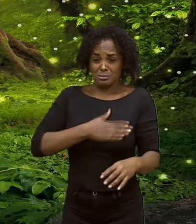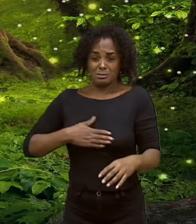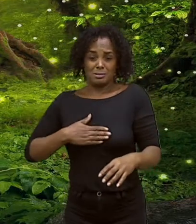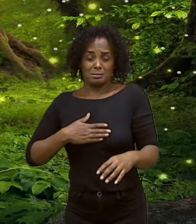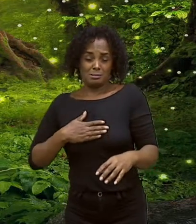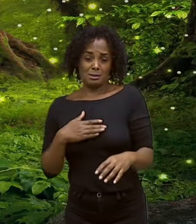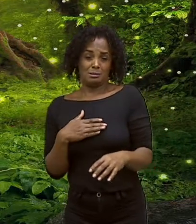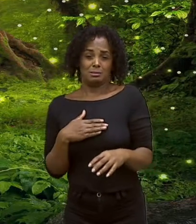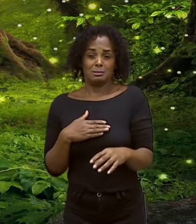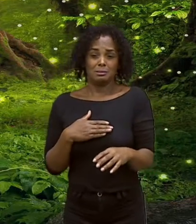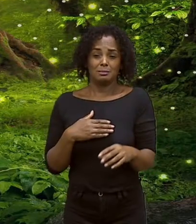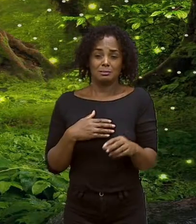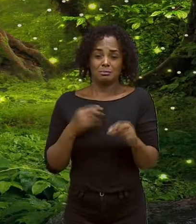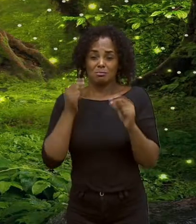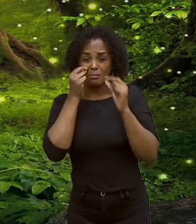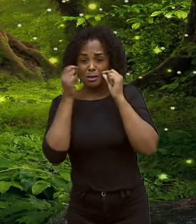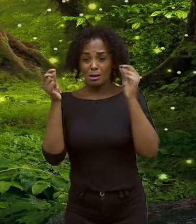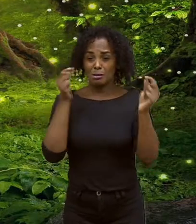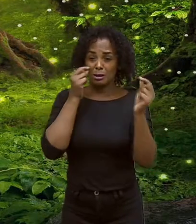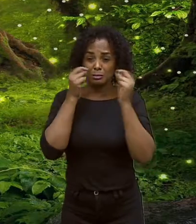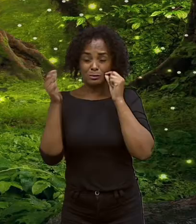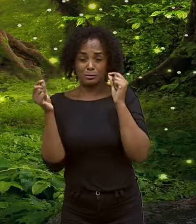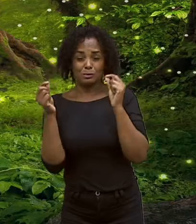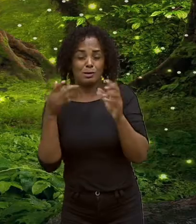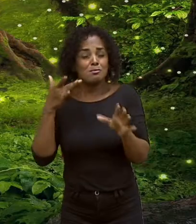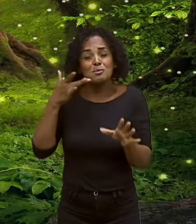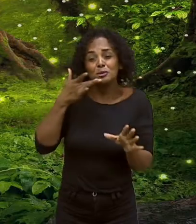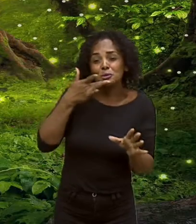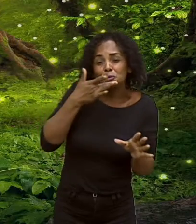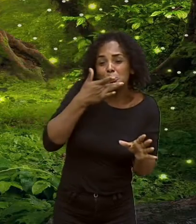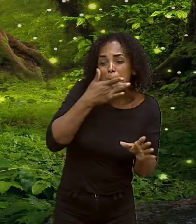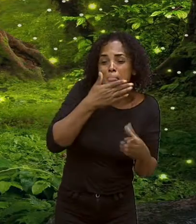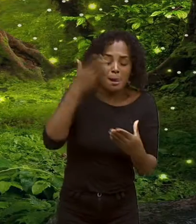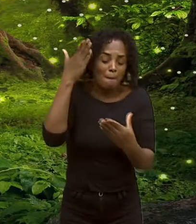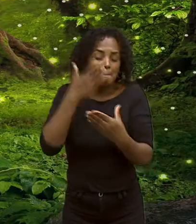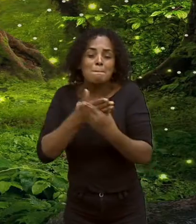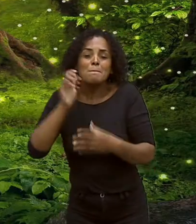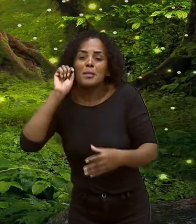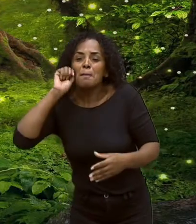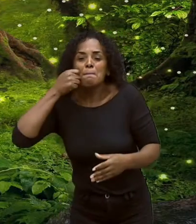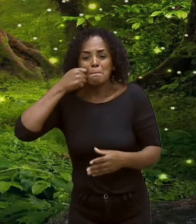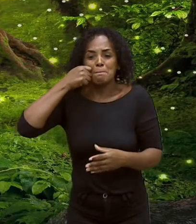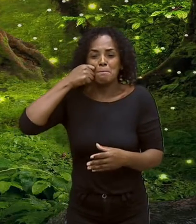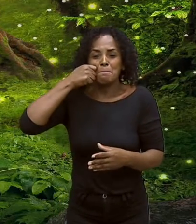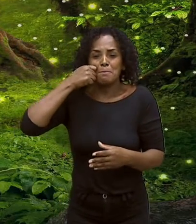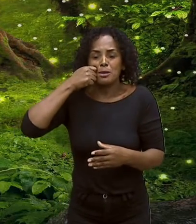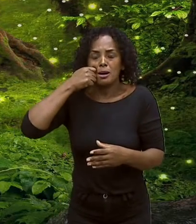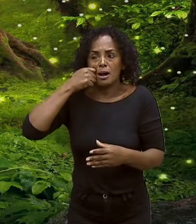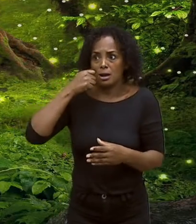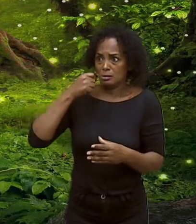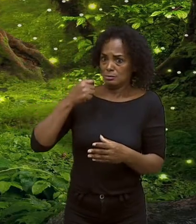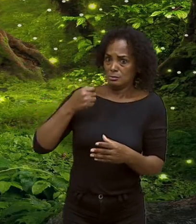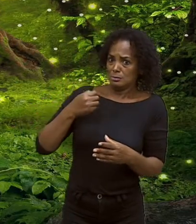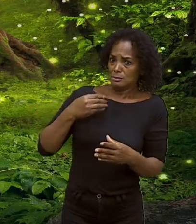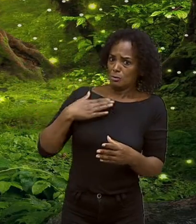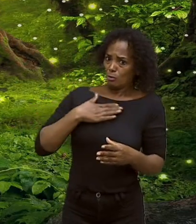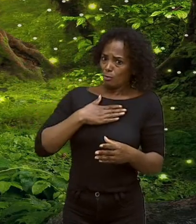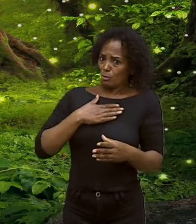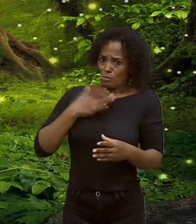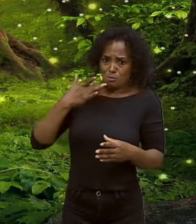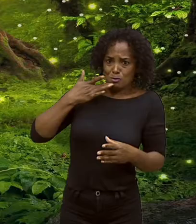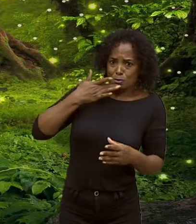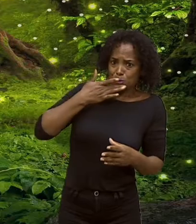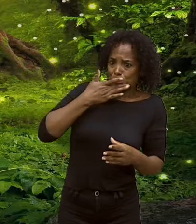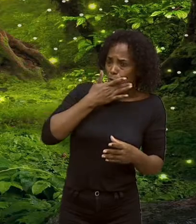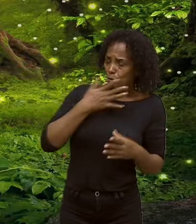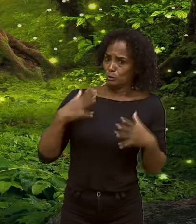o grúfalo. "Vai ficar gostoso no meio do pão." Gostoso?